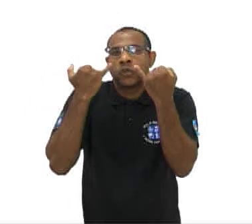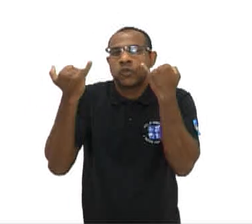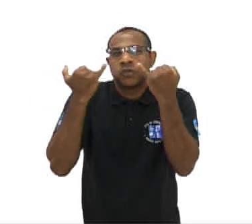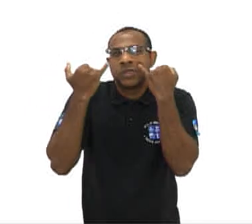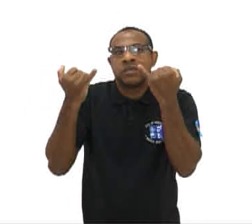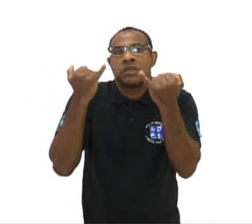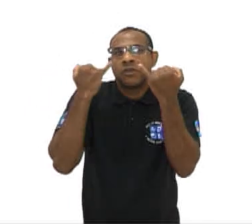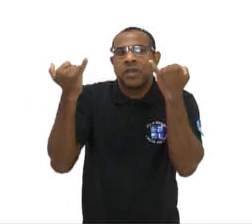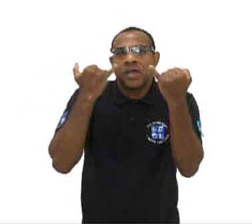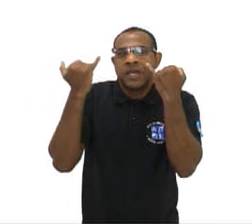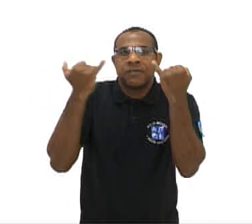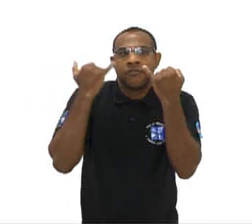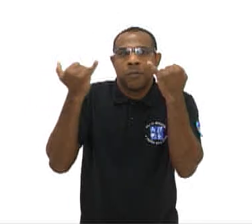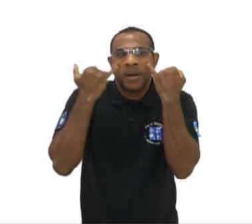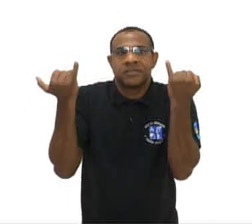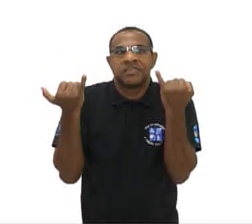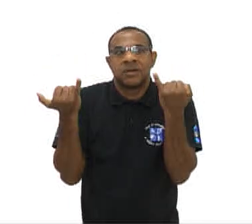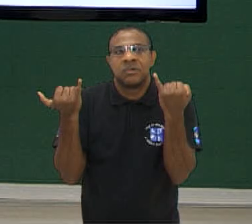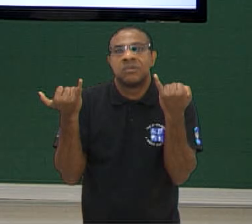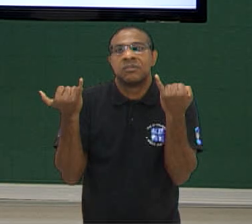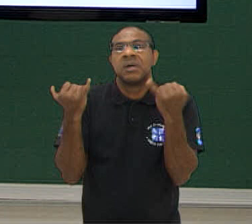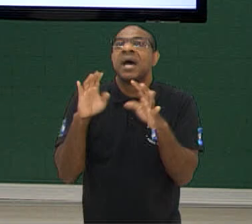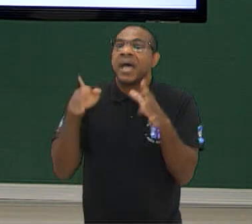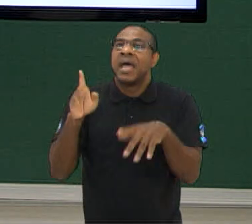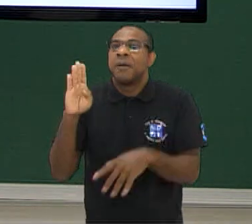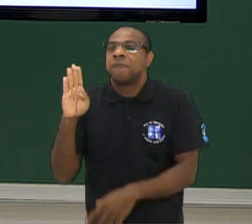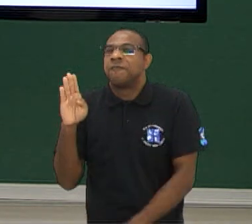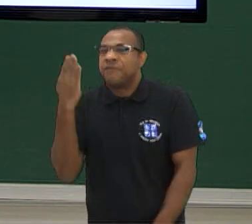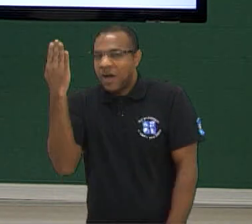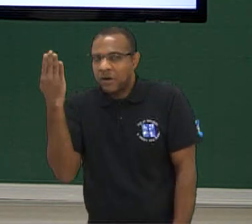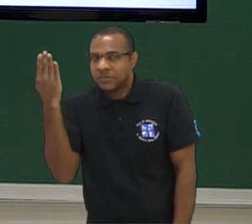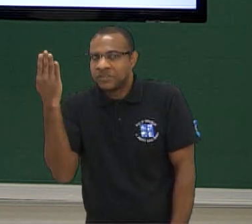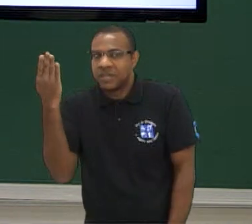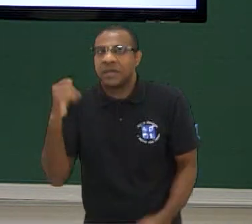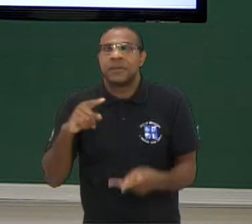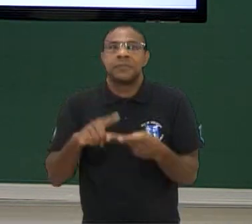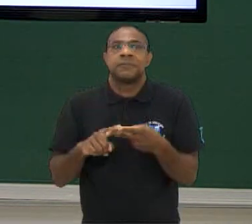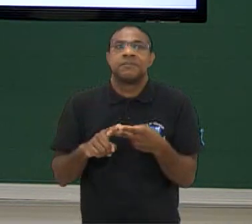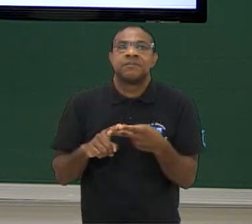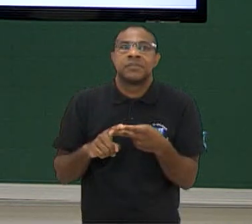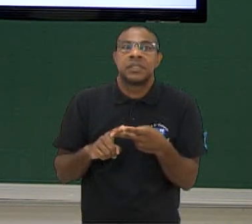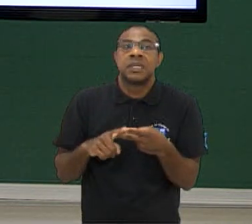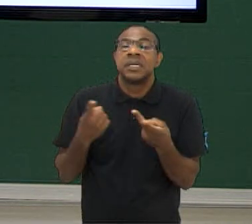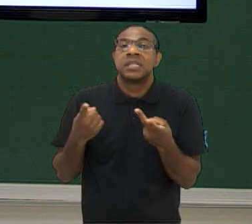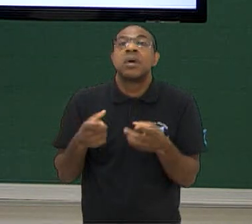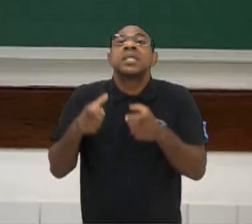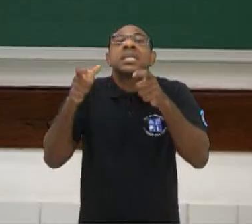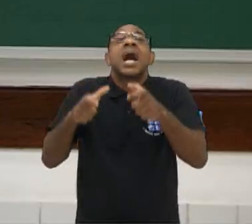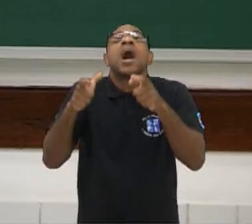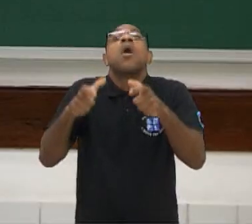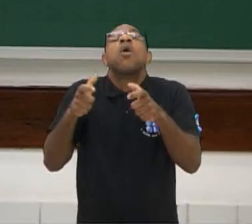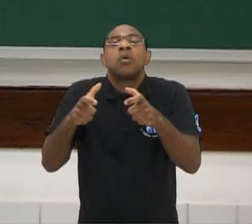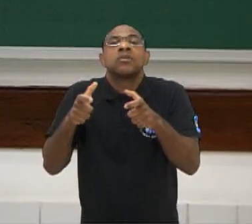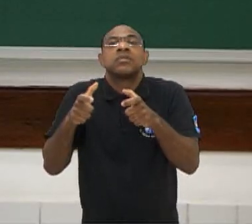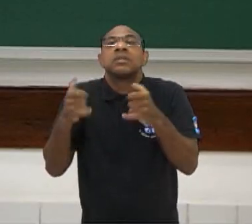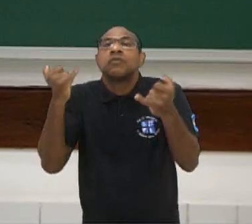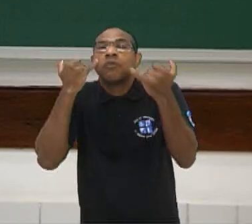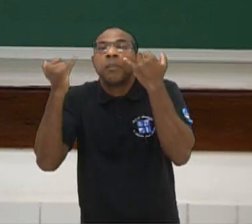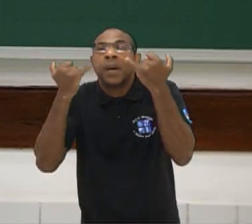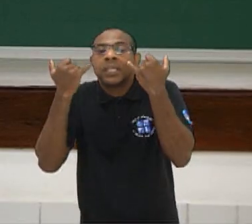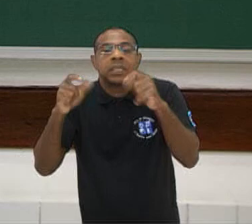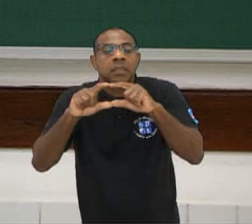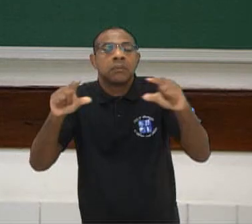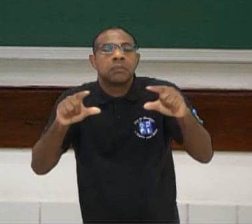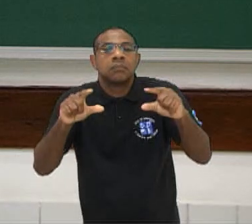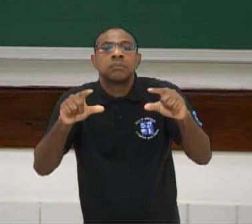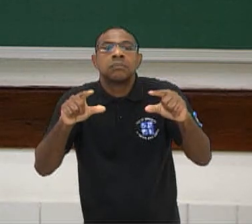gente perceber que se trata de uma notícia falsa. Credibilidade da fonte, você vê qual